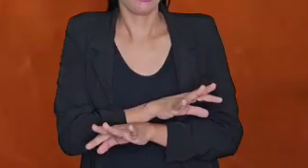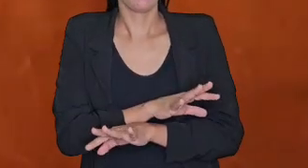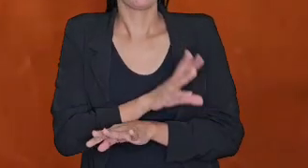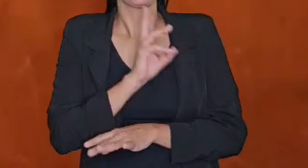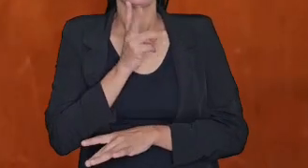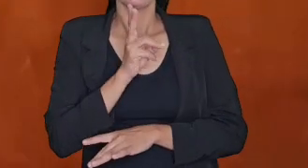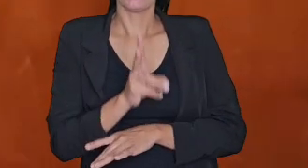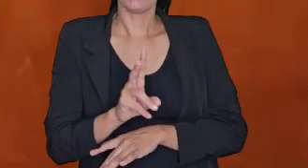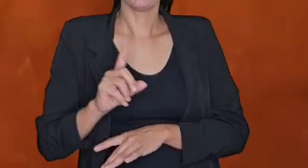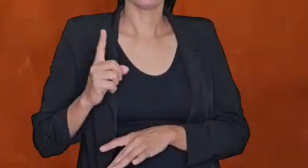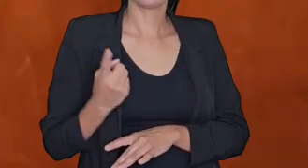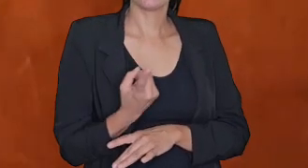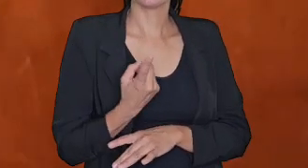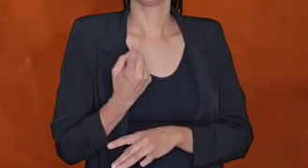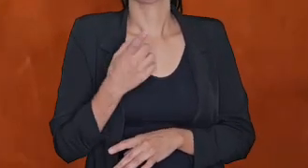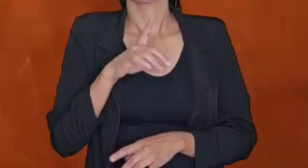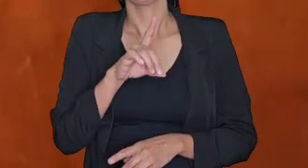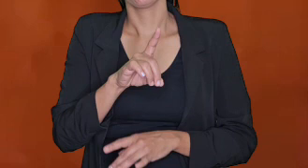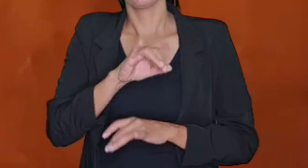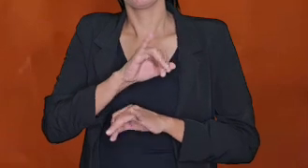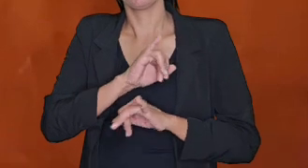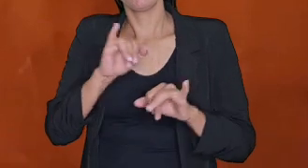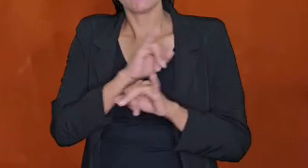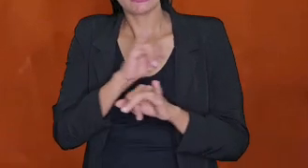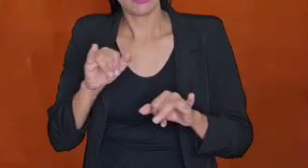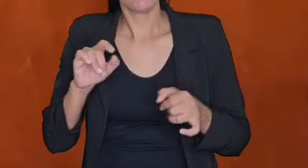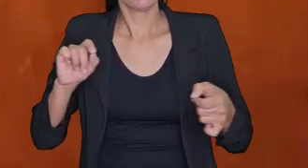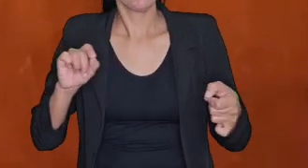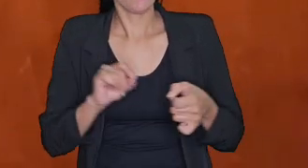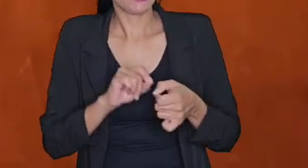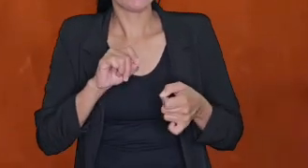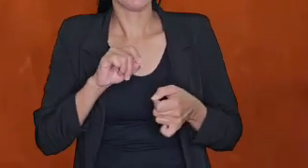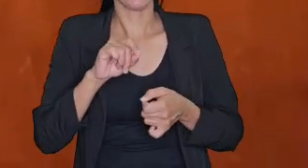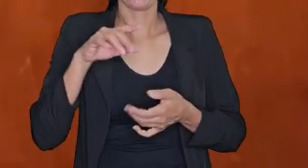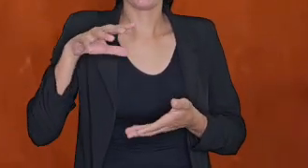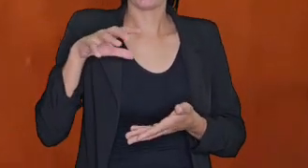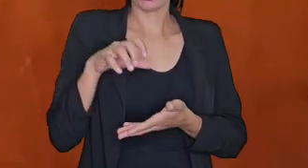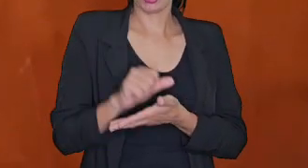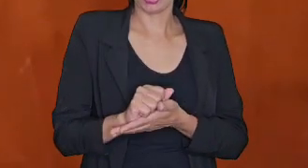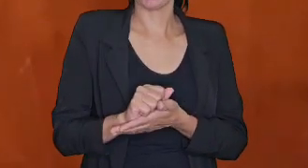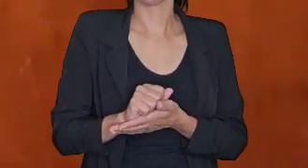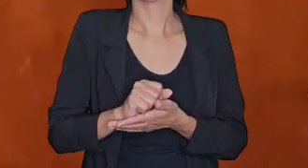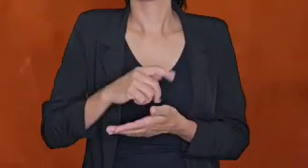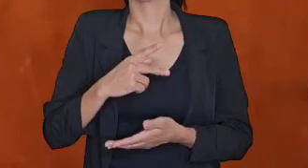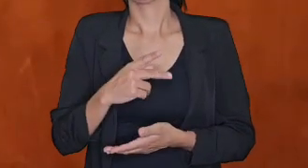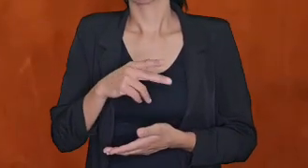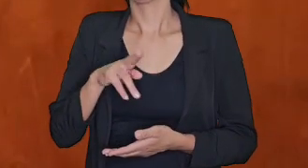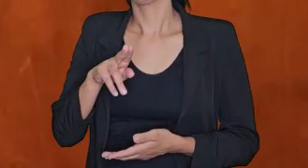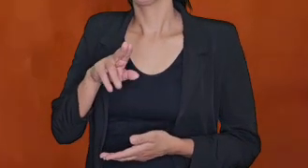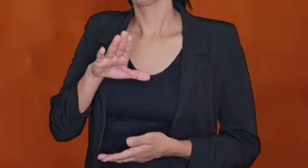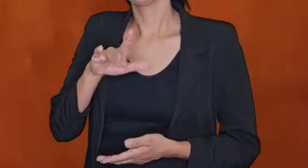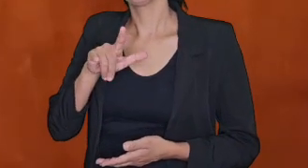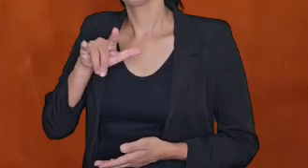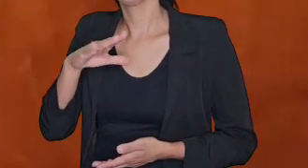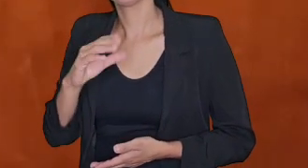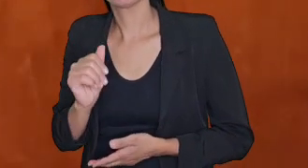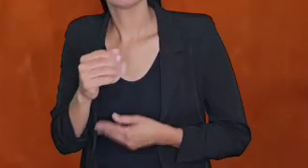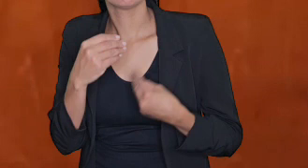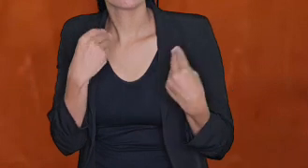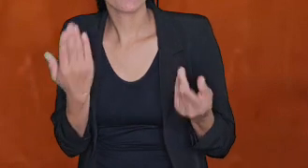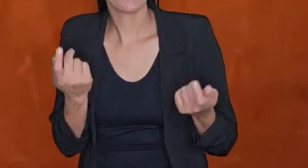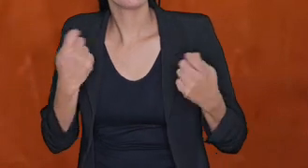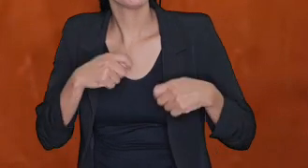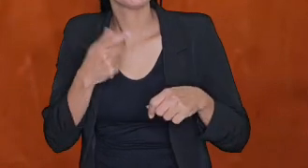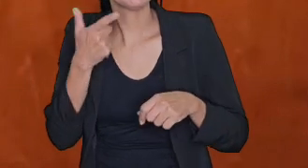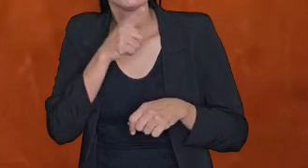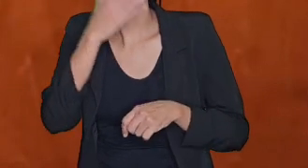quitação daquelas obrigações anteriores, que, ou seja, só remanesce um ato de declaração de executar uma escritura pública. Você